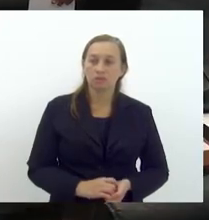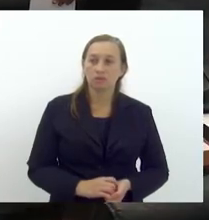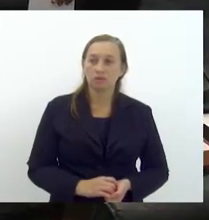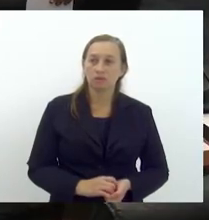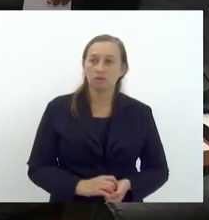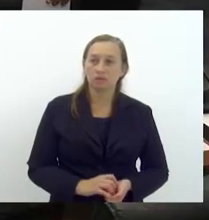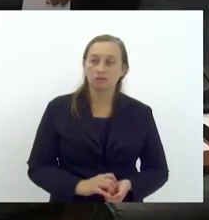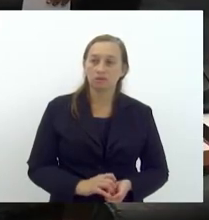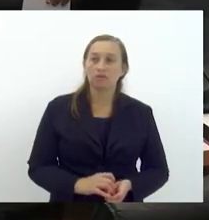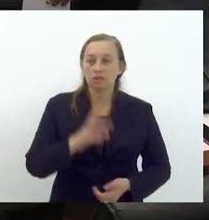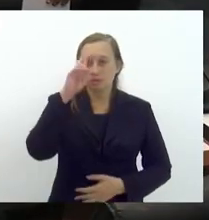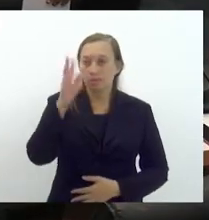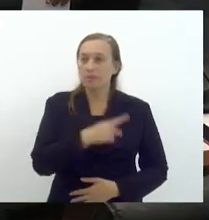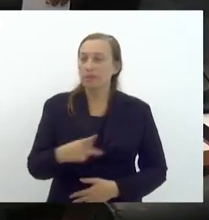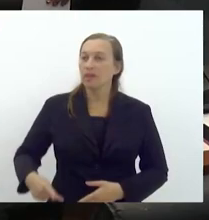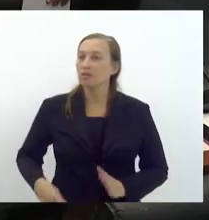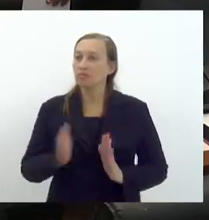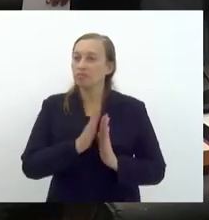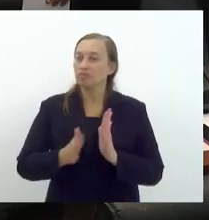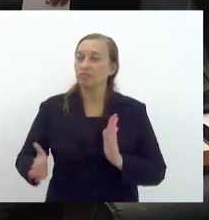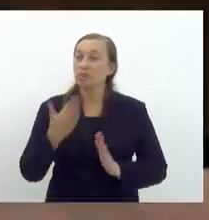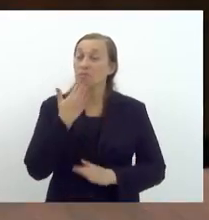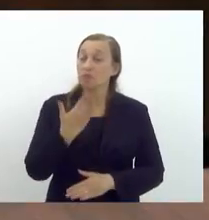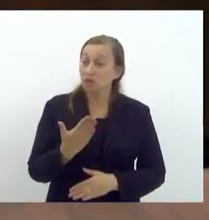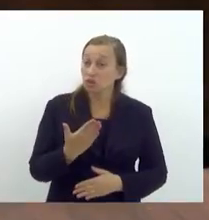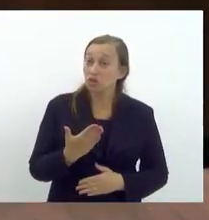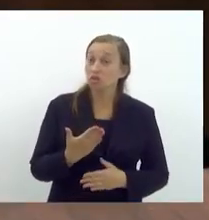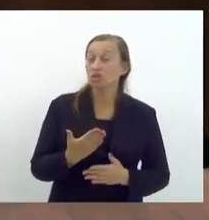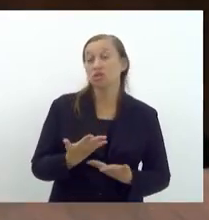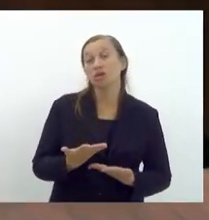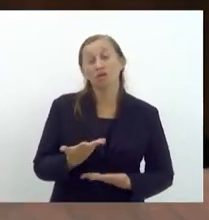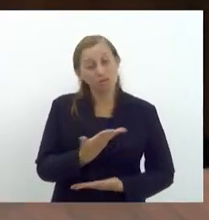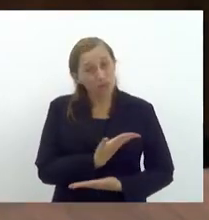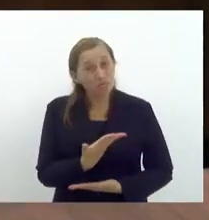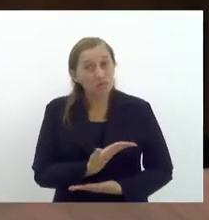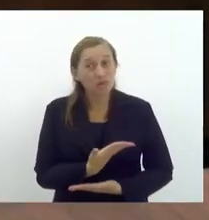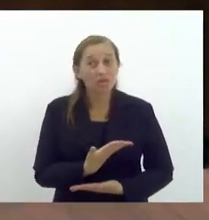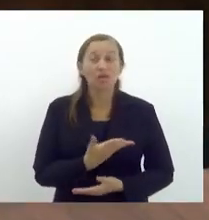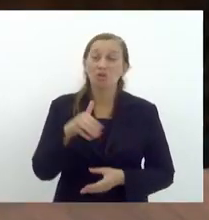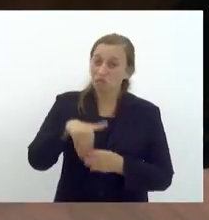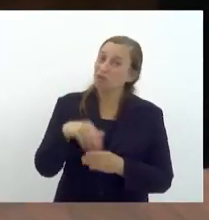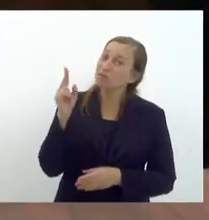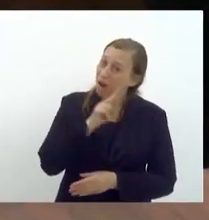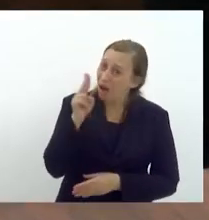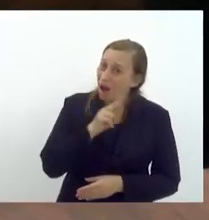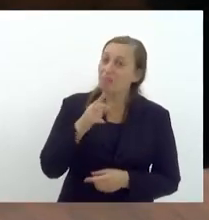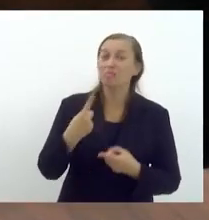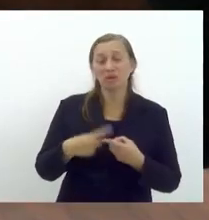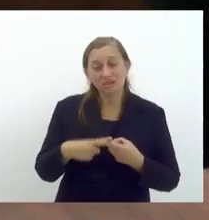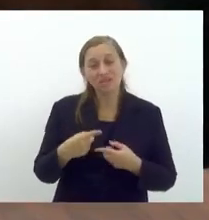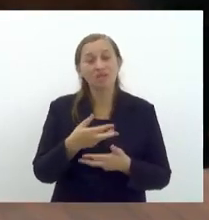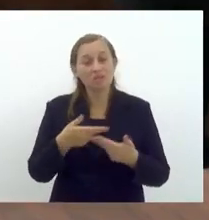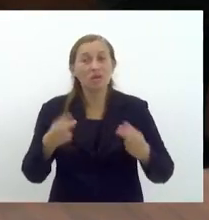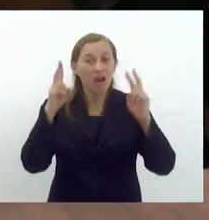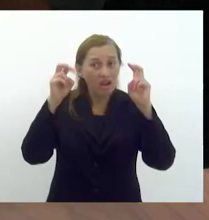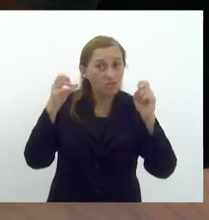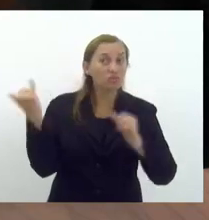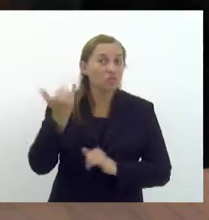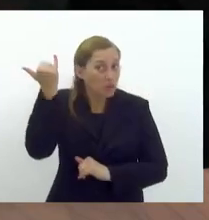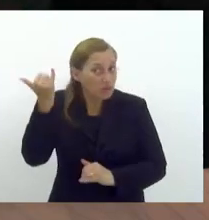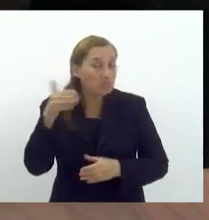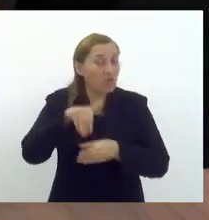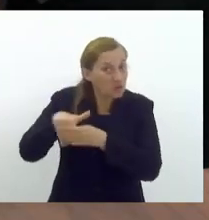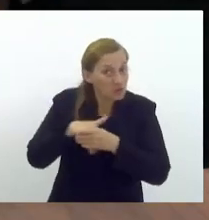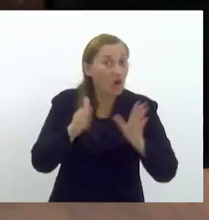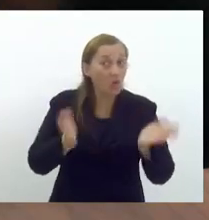Presidente pela ordem solicitar o humildemente os novos colegas que votem rapidamente que temos matérias importantes para votar